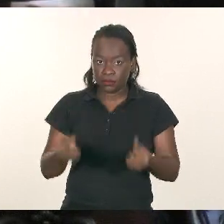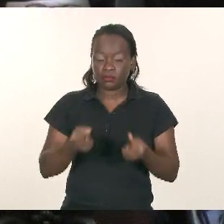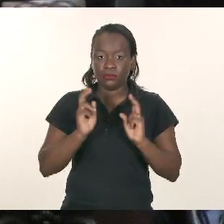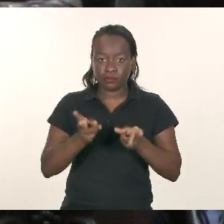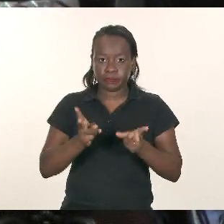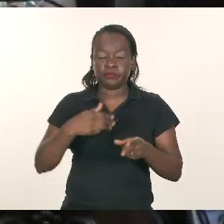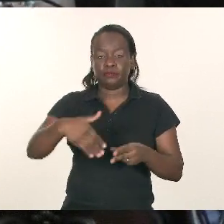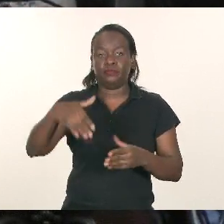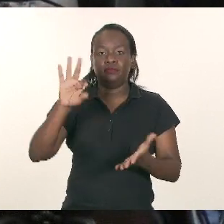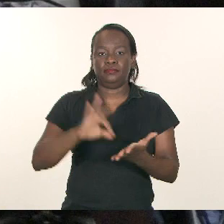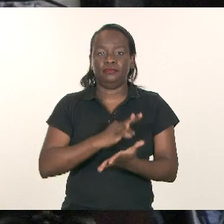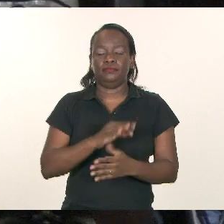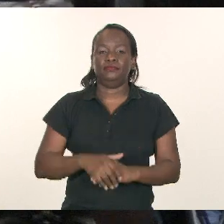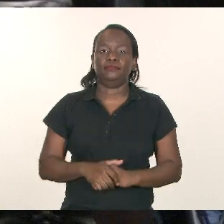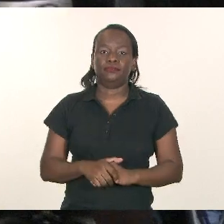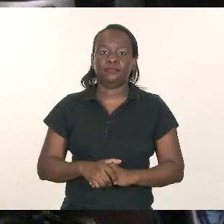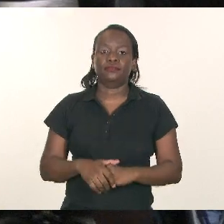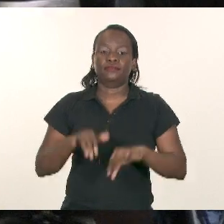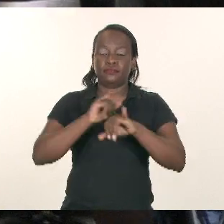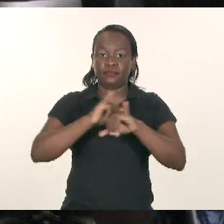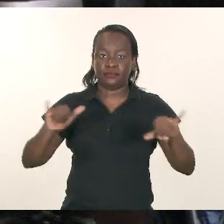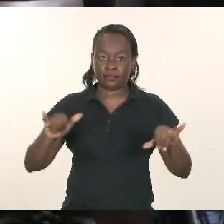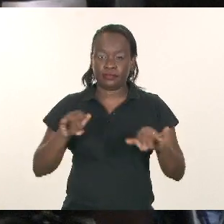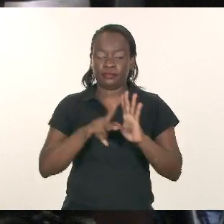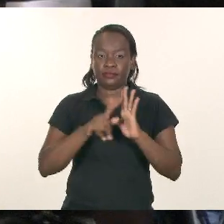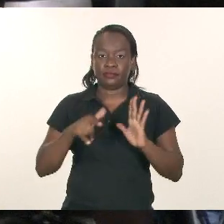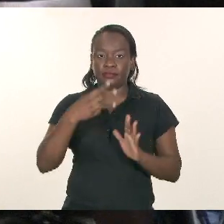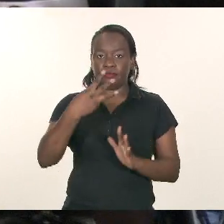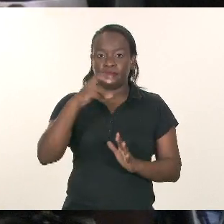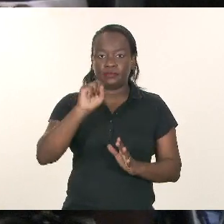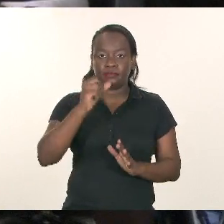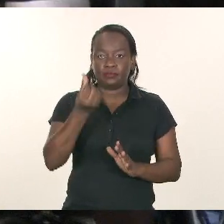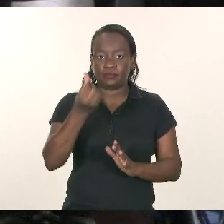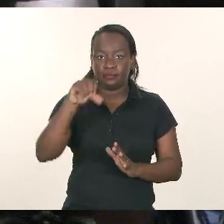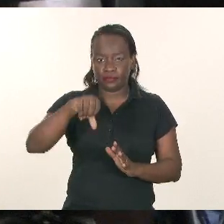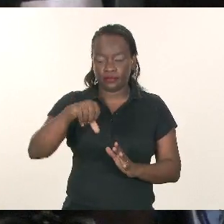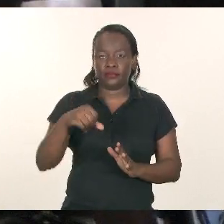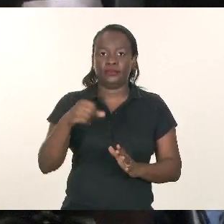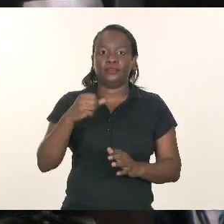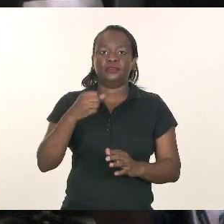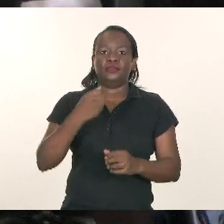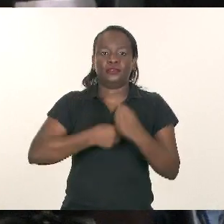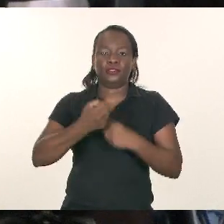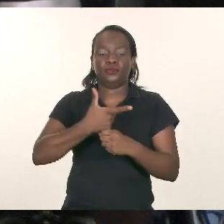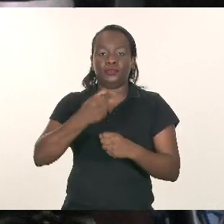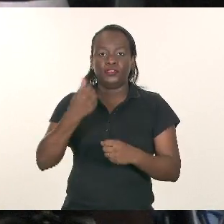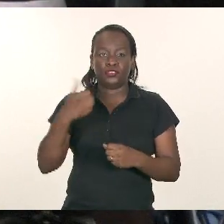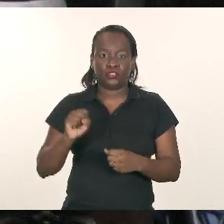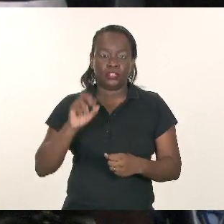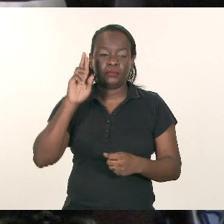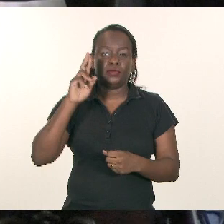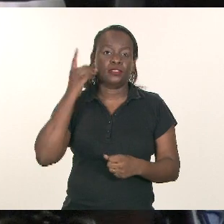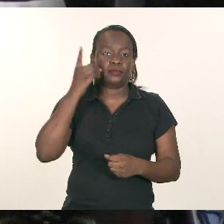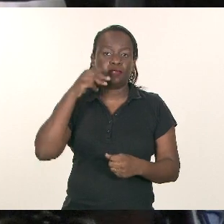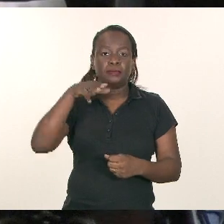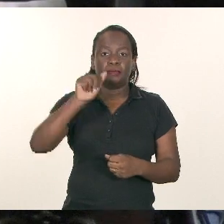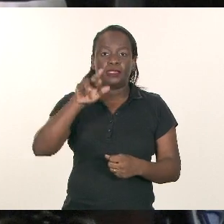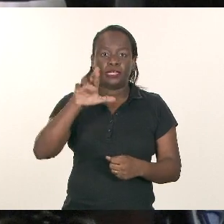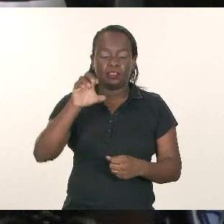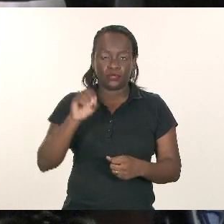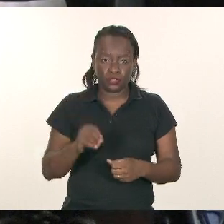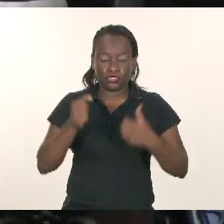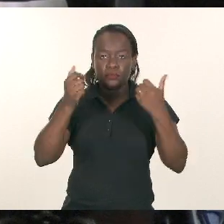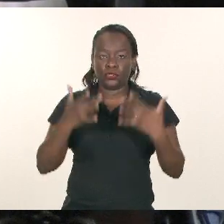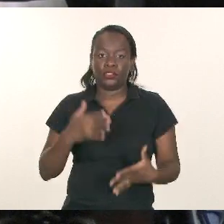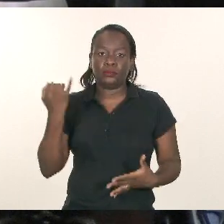aprovados, vai ao autógrafo. Anuncio o projeto de lei 3869 de 18, de autoria do deputado Márcio Pacheco, considera de